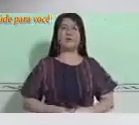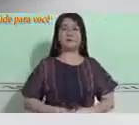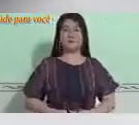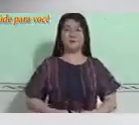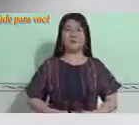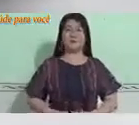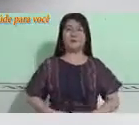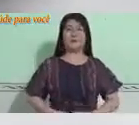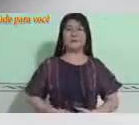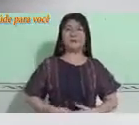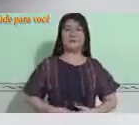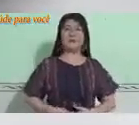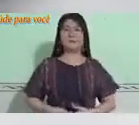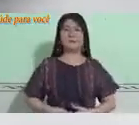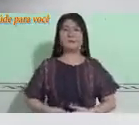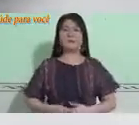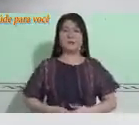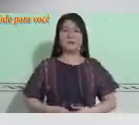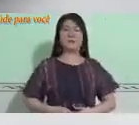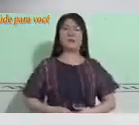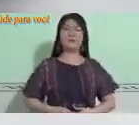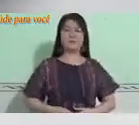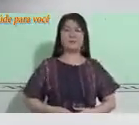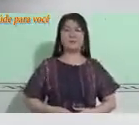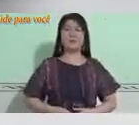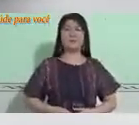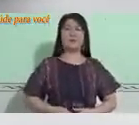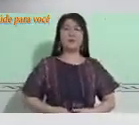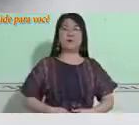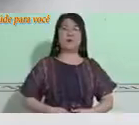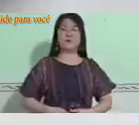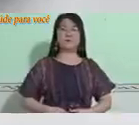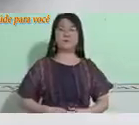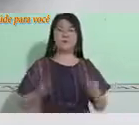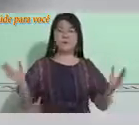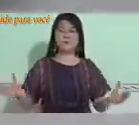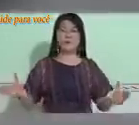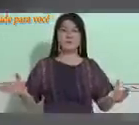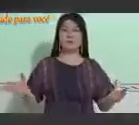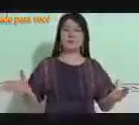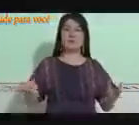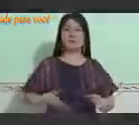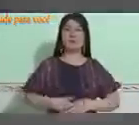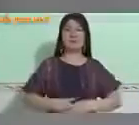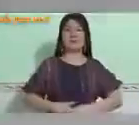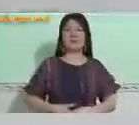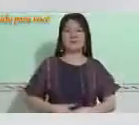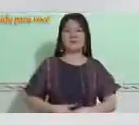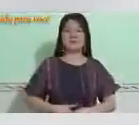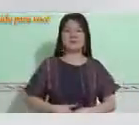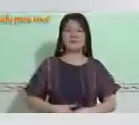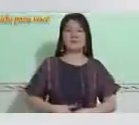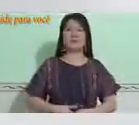minoxidil. Inicialmente, esta substância era utilizada para baixar a pressão arterial em pessoas hipertensas, já